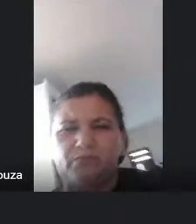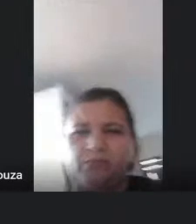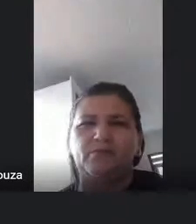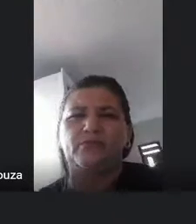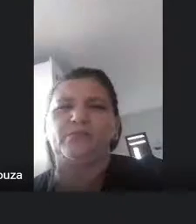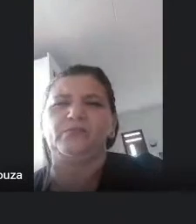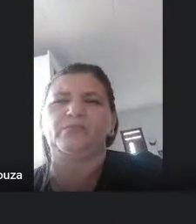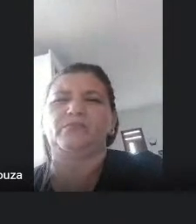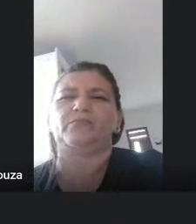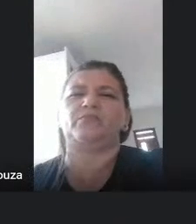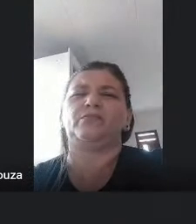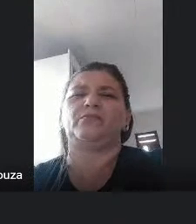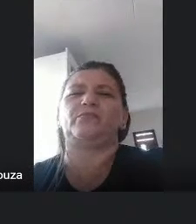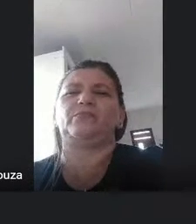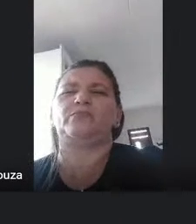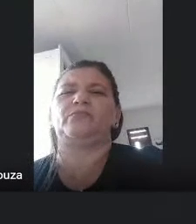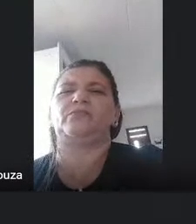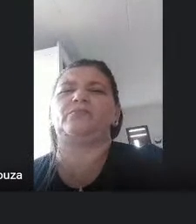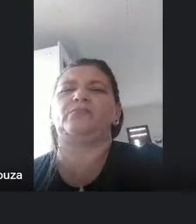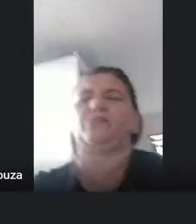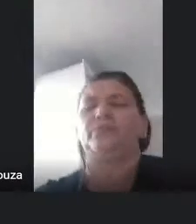resumido, nós